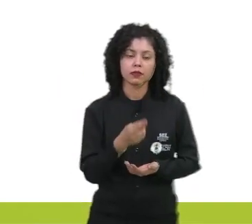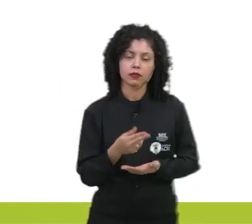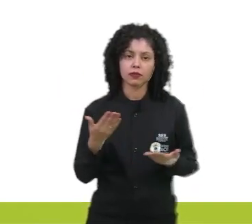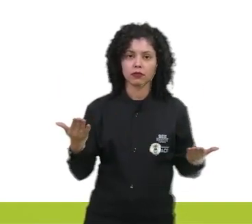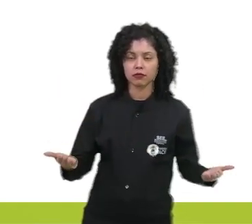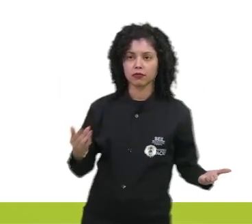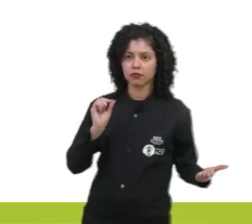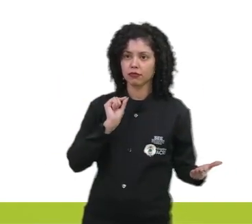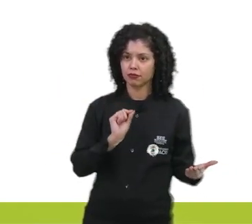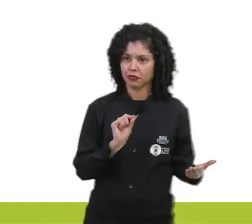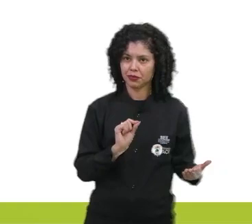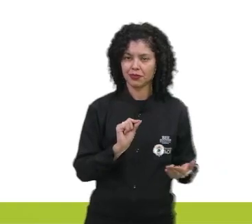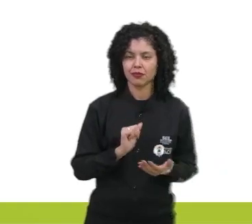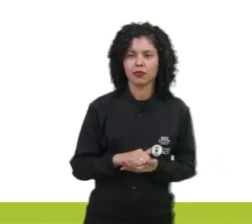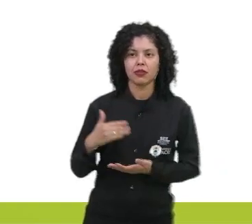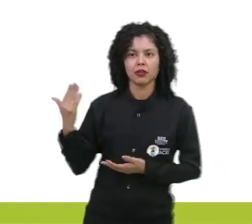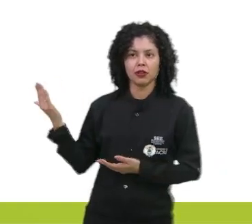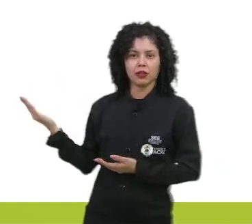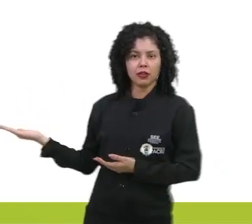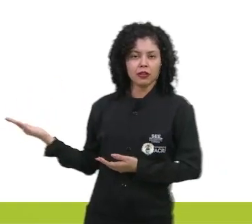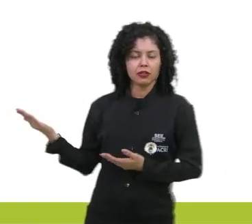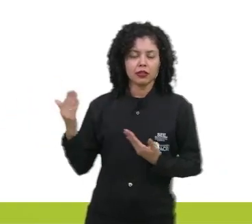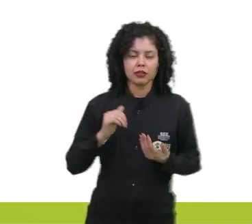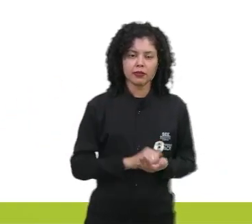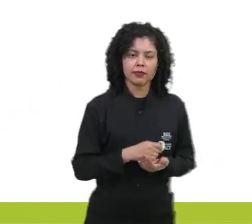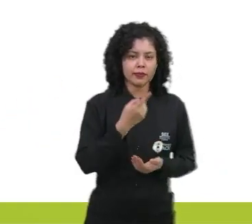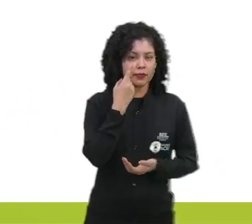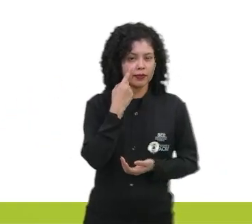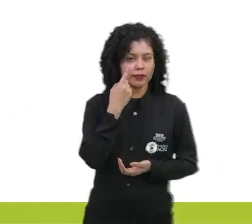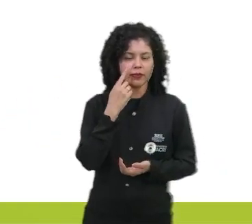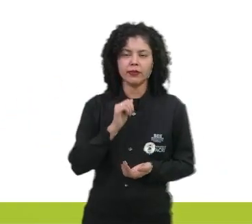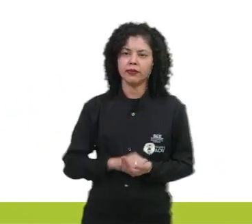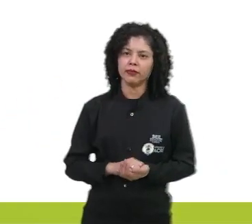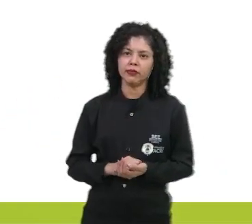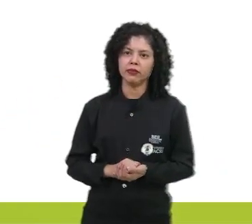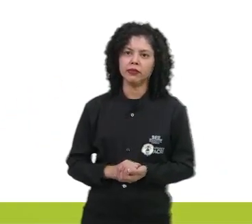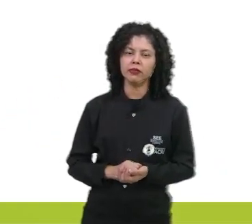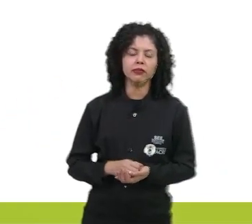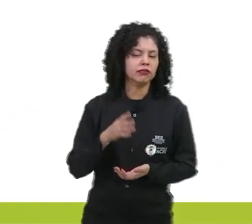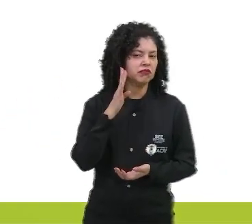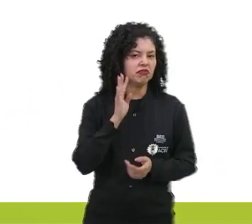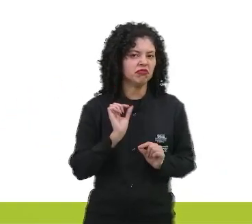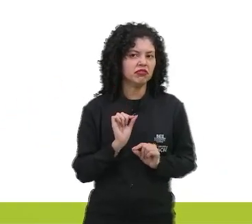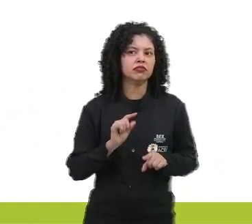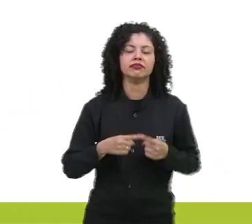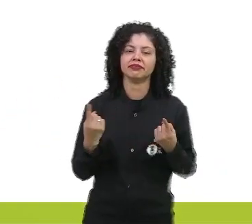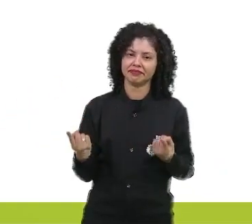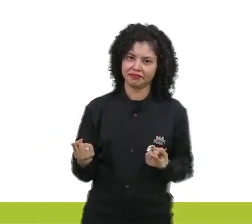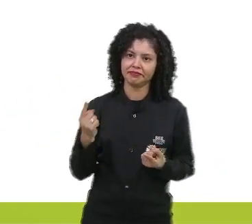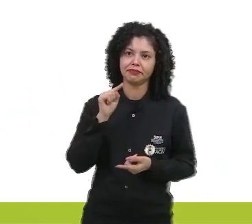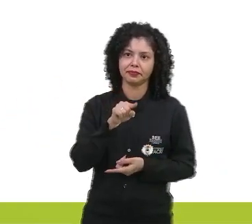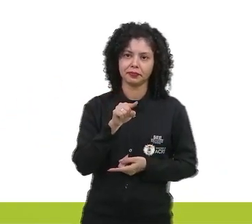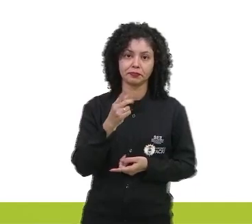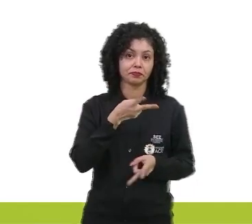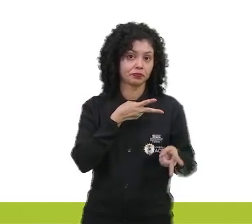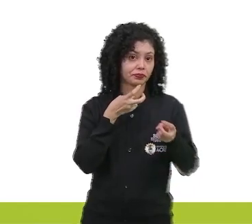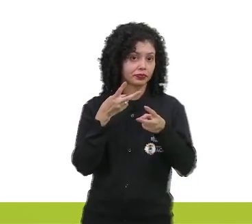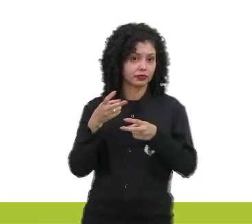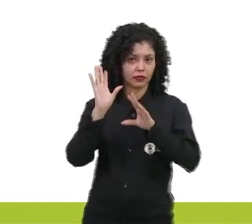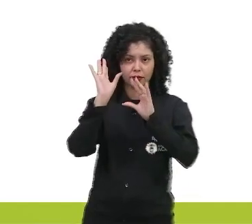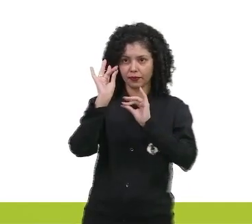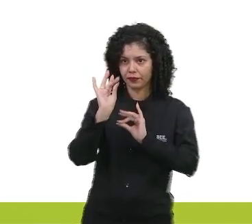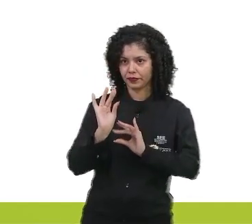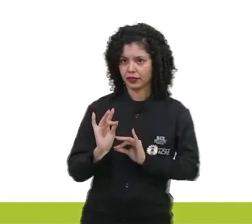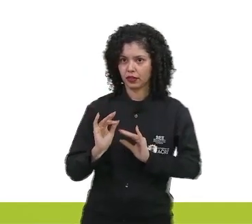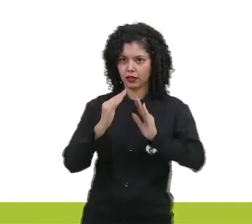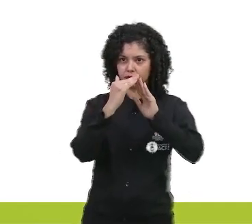esse resultado aí, mesmo hoje a gente olhando e achando que não está muito legal, mas aqui a gente consegue perceber